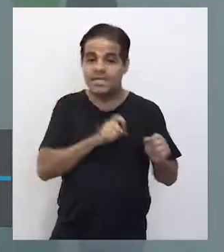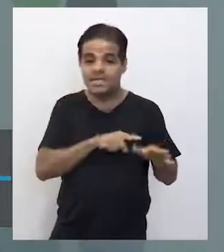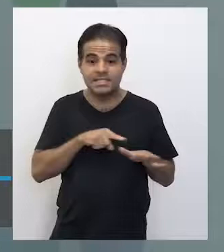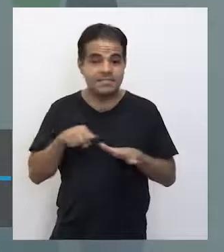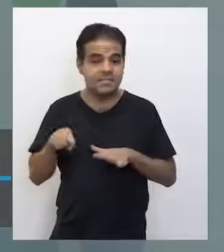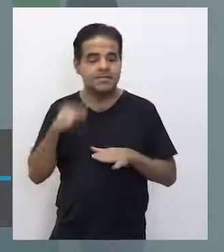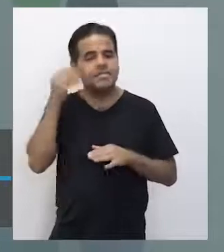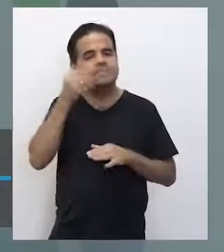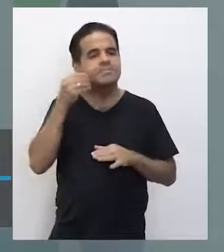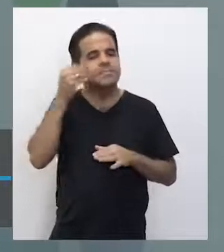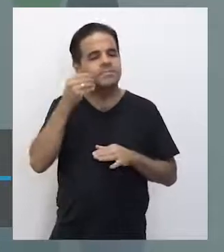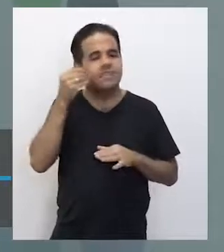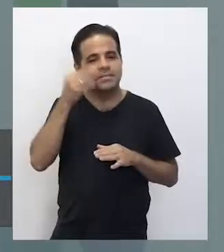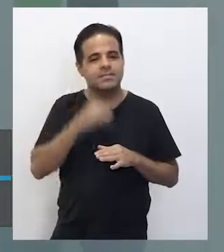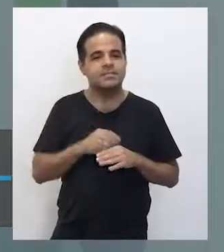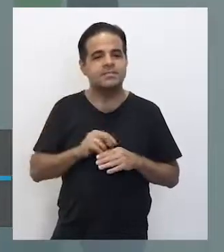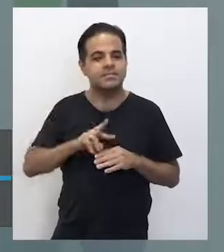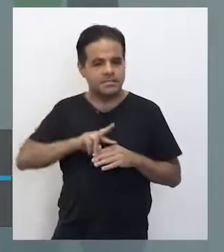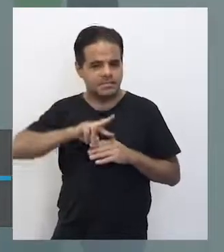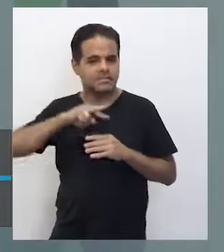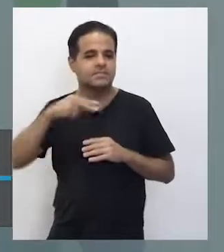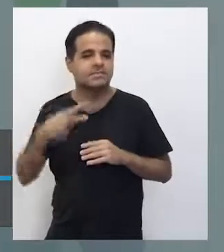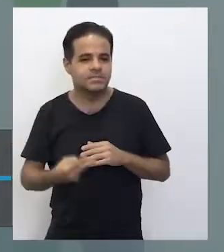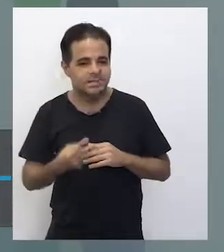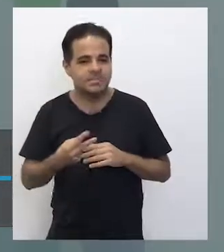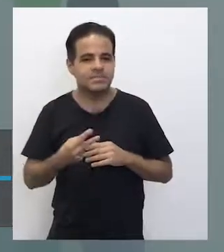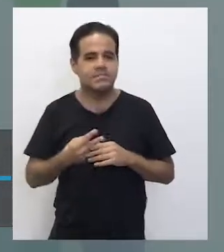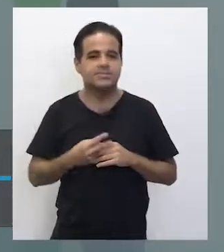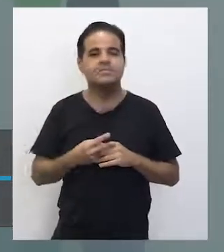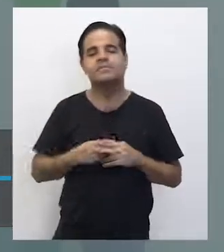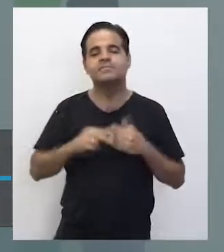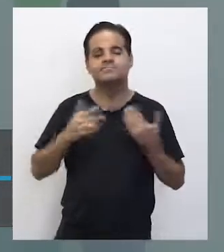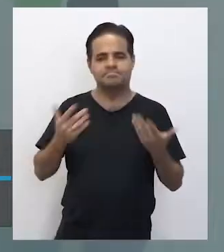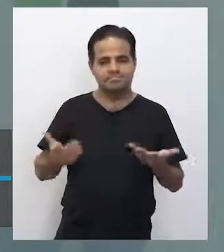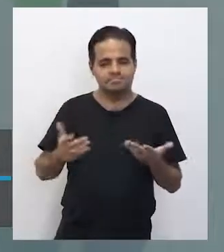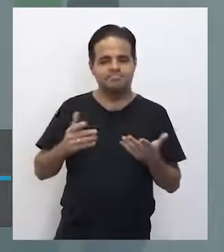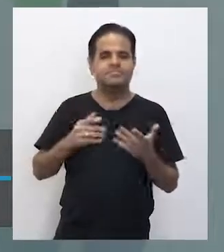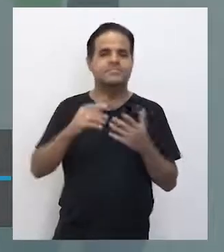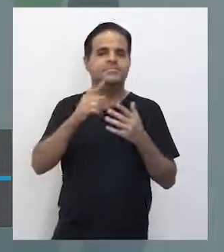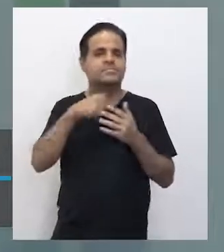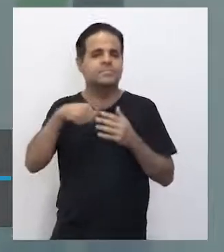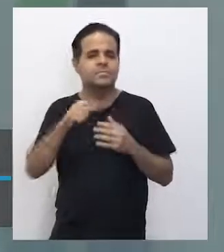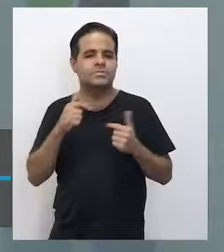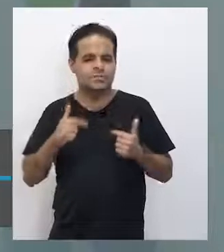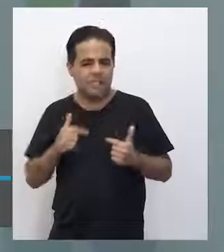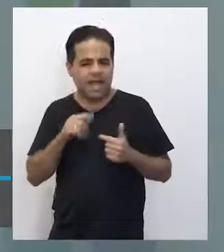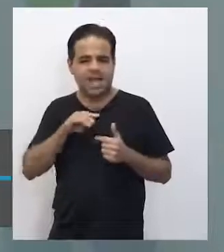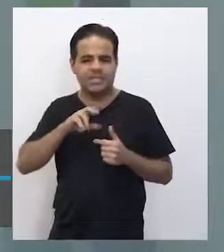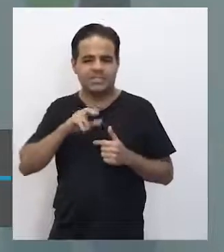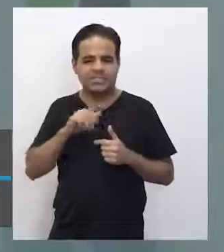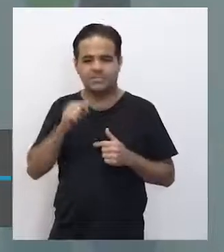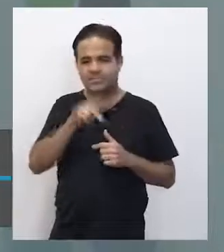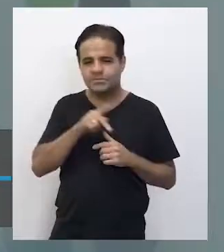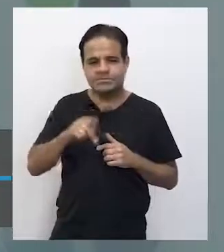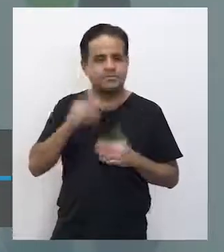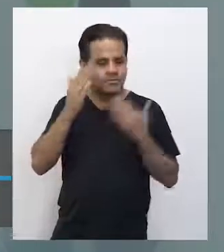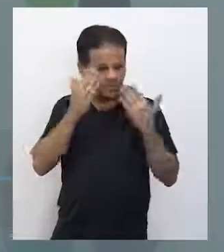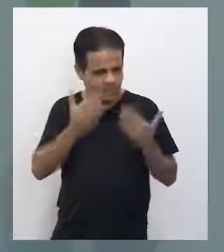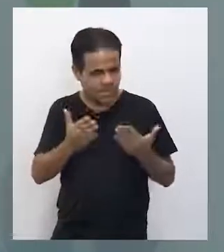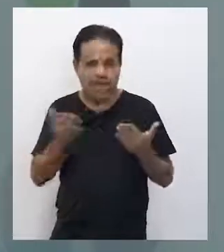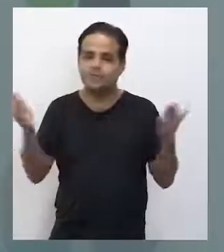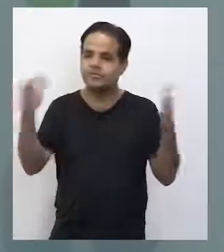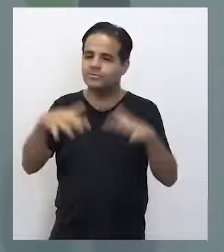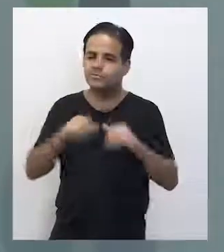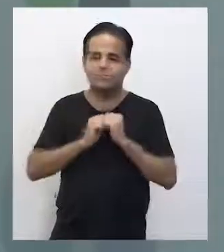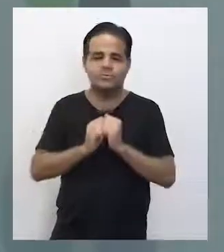aqui experimentando a transição do chatão para o chatinho, não é? Estamos com o chatinho. Professores, obrigada por